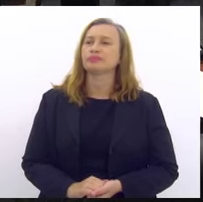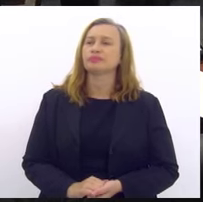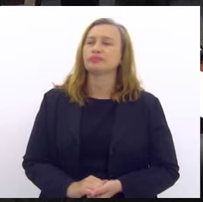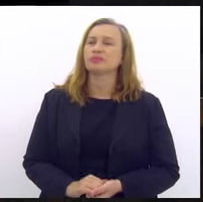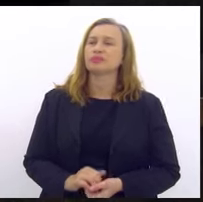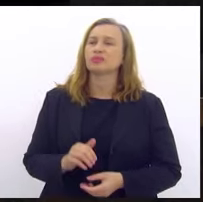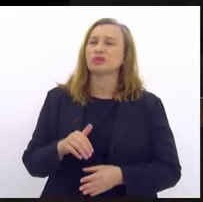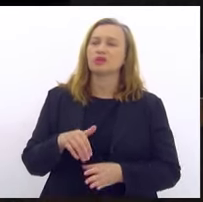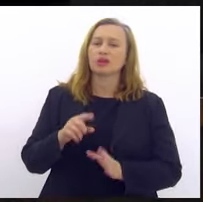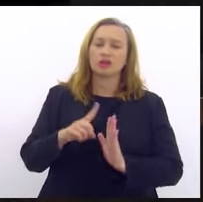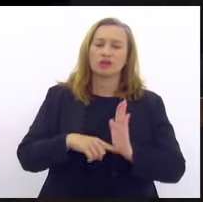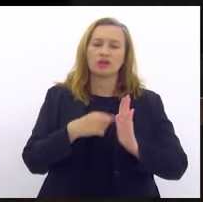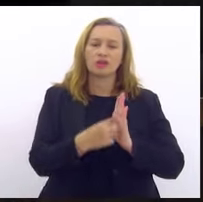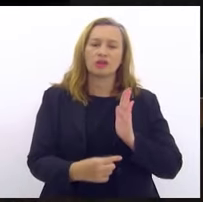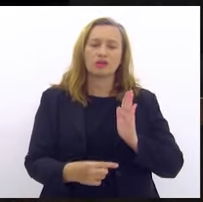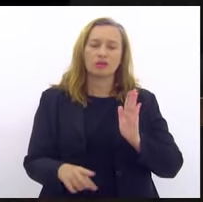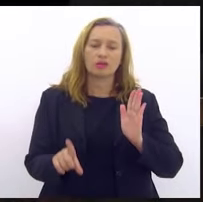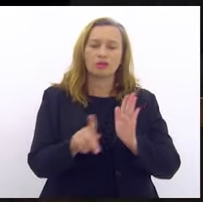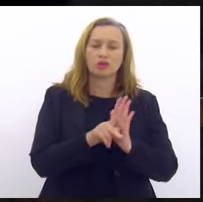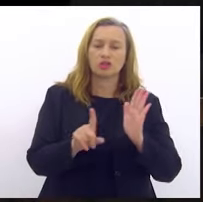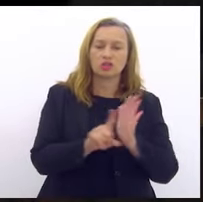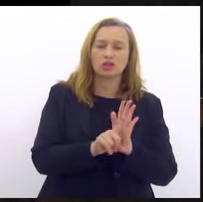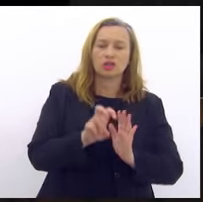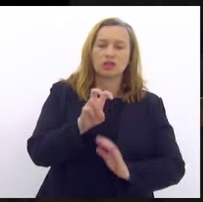Veto total aposto ao projeto de lei número